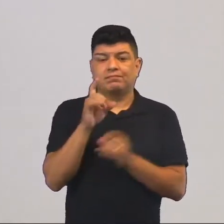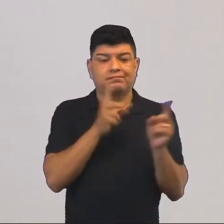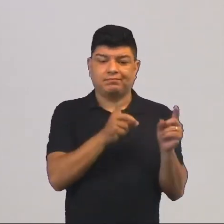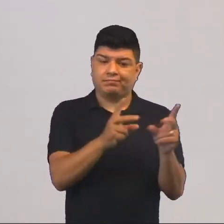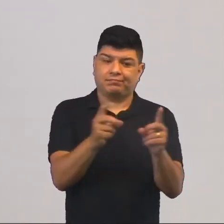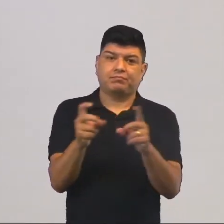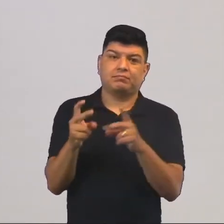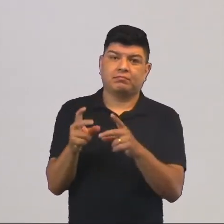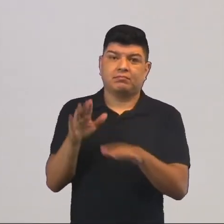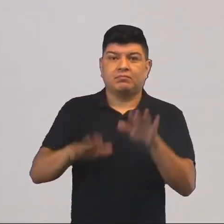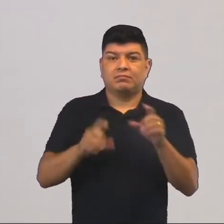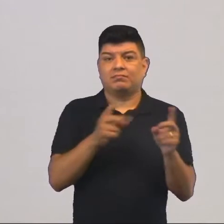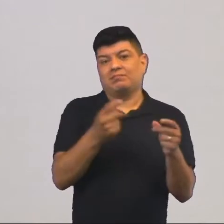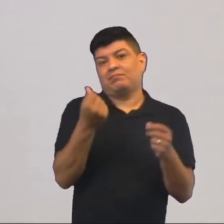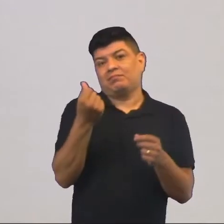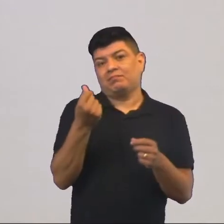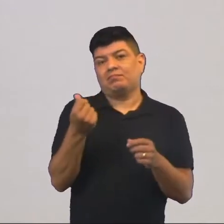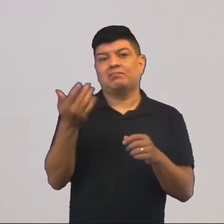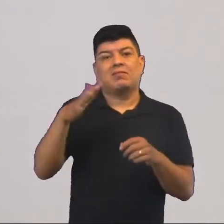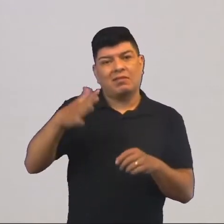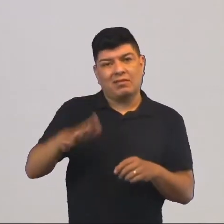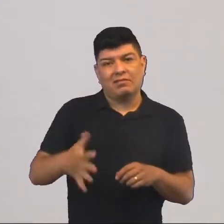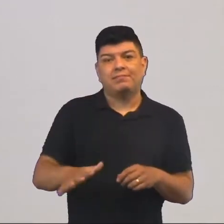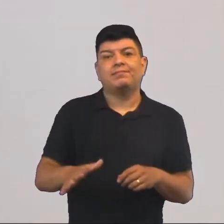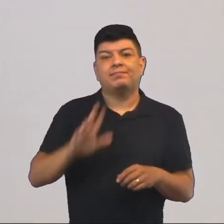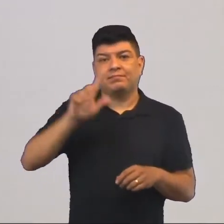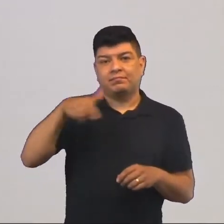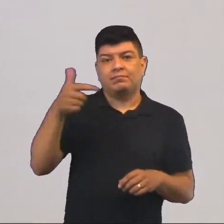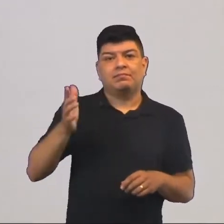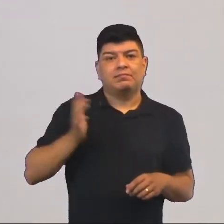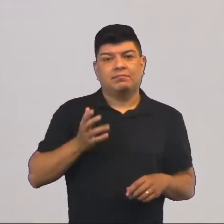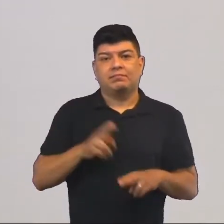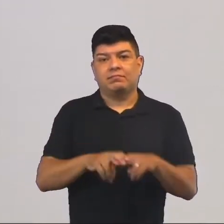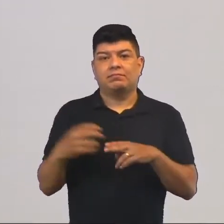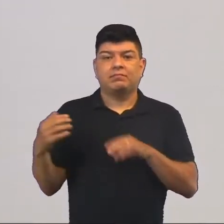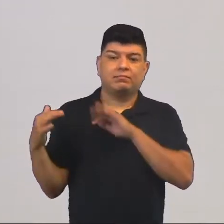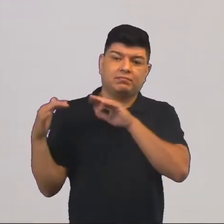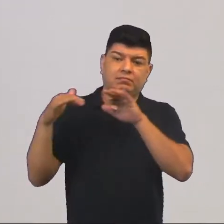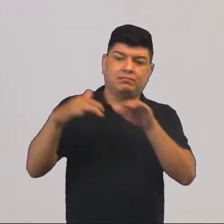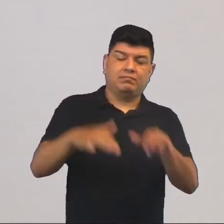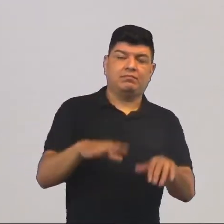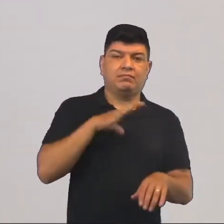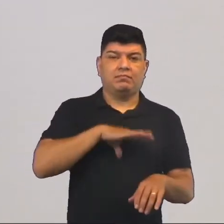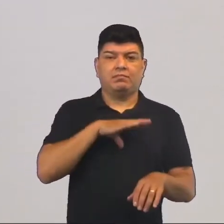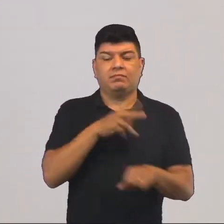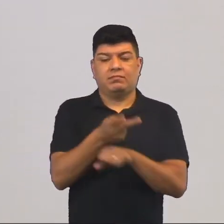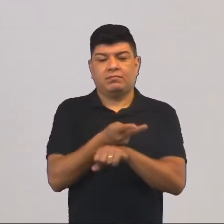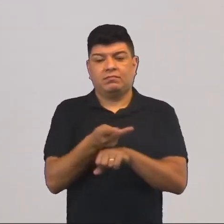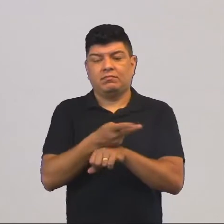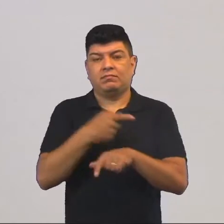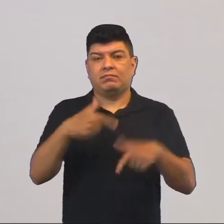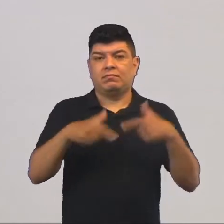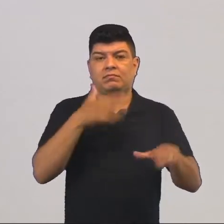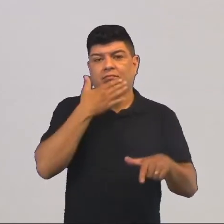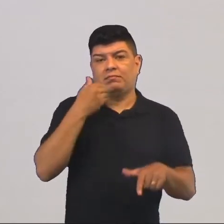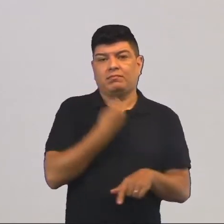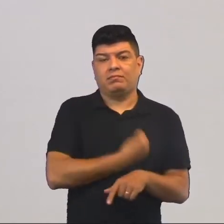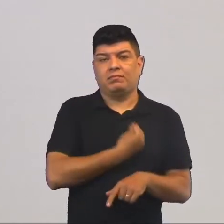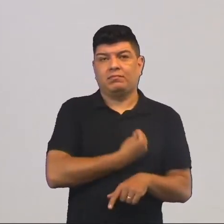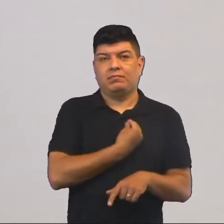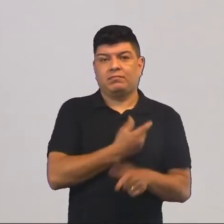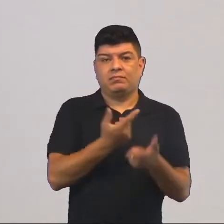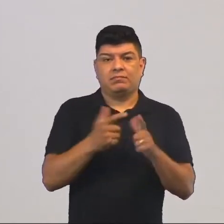com documentos falsos, dizendo que era o dono da terra. Então, eles diziam que a terra era sua, e eles expulsavam esses pequenos produtores de suas